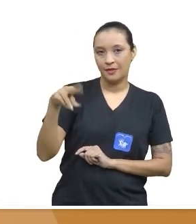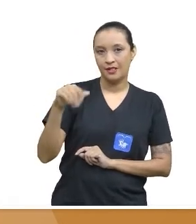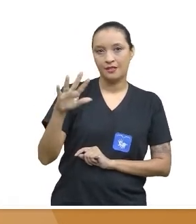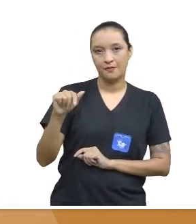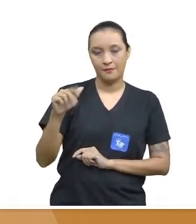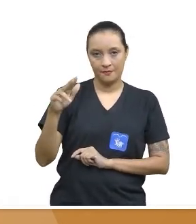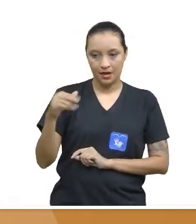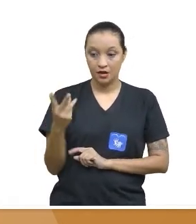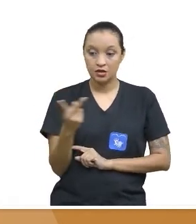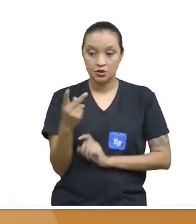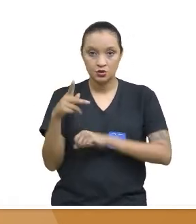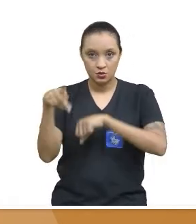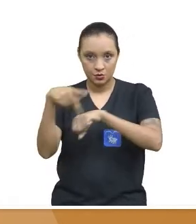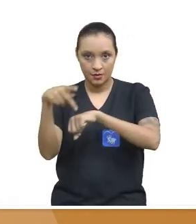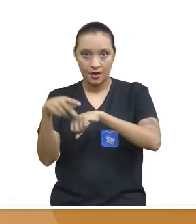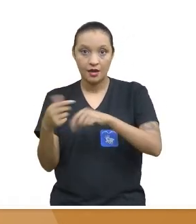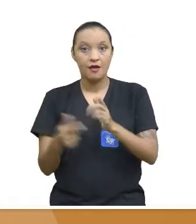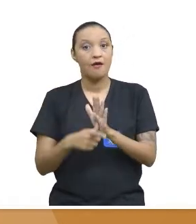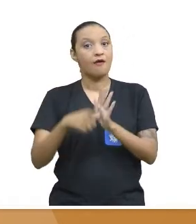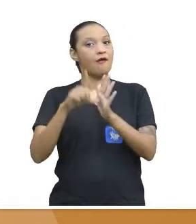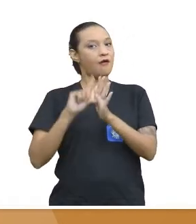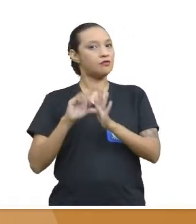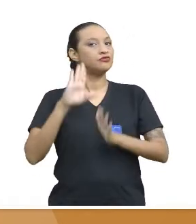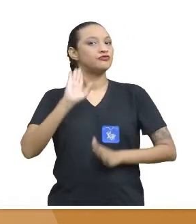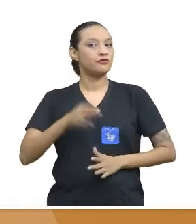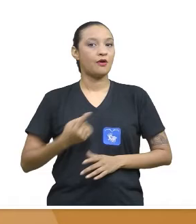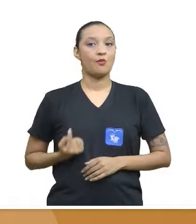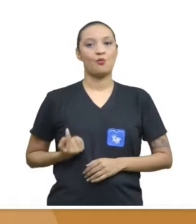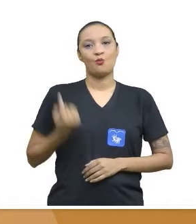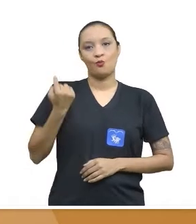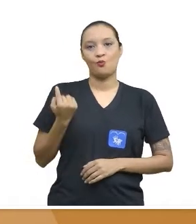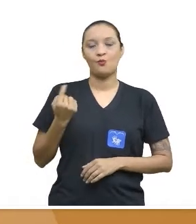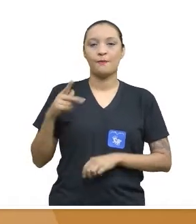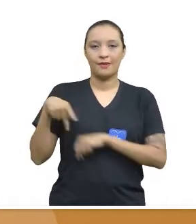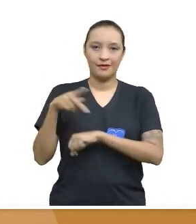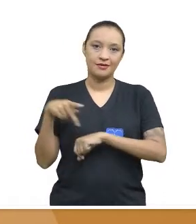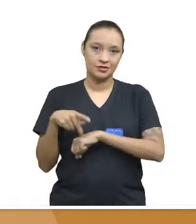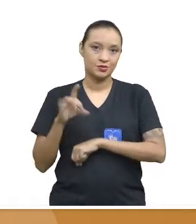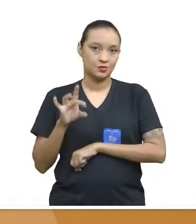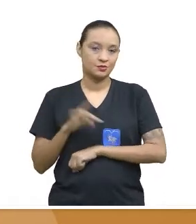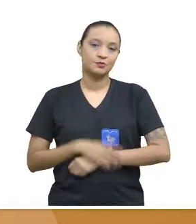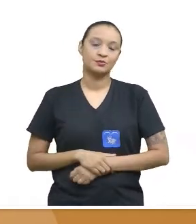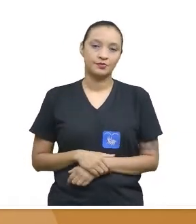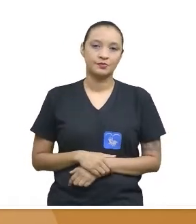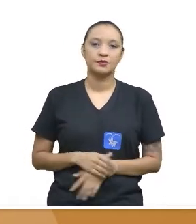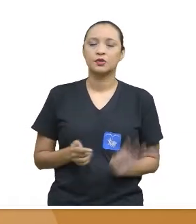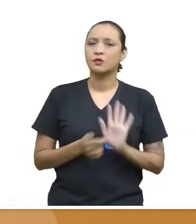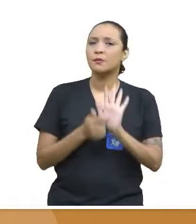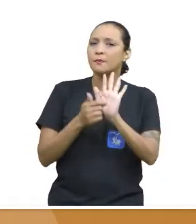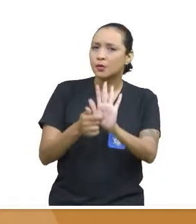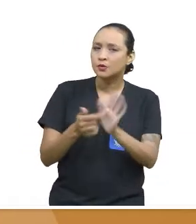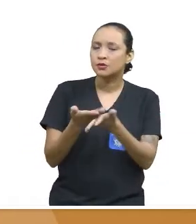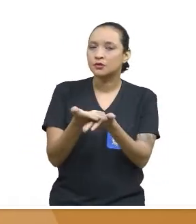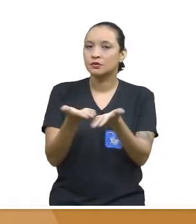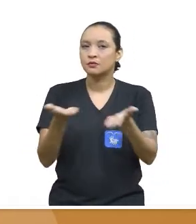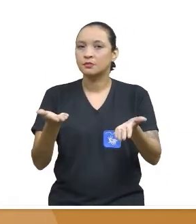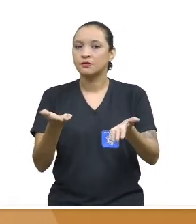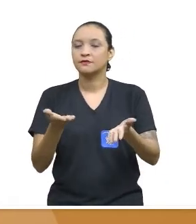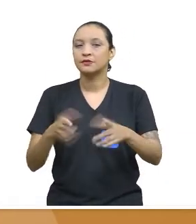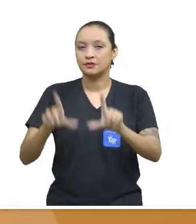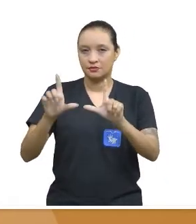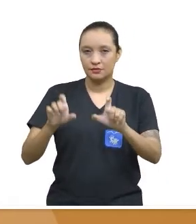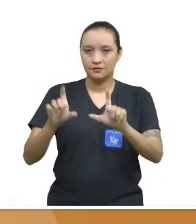nós temos a Nova Granada e nós vamos ter aqui, eu quero mostrar agora para os senhores, uma